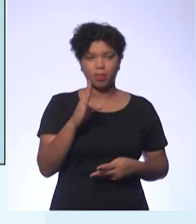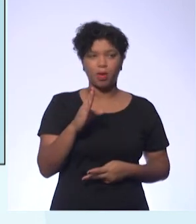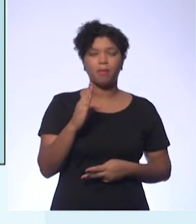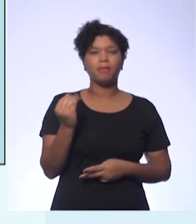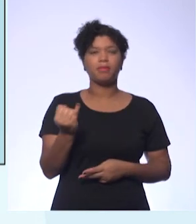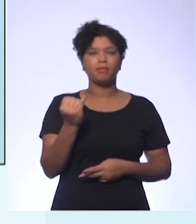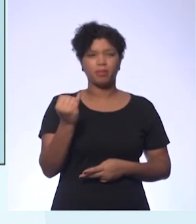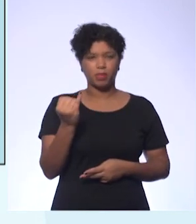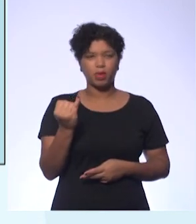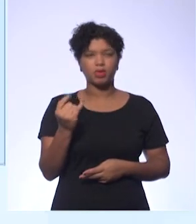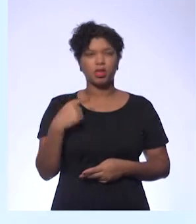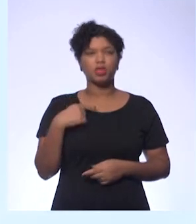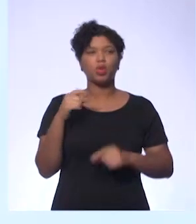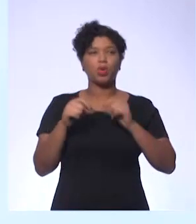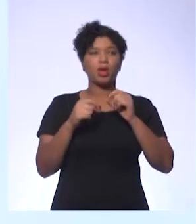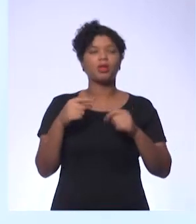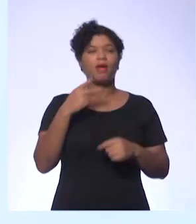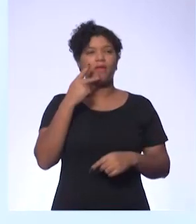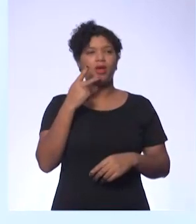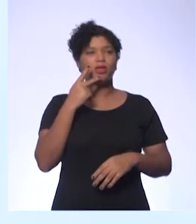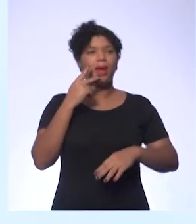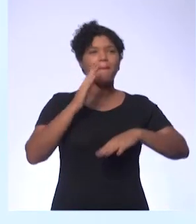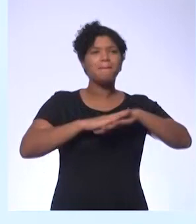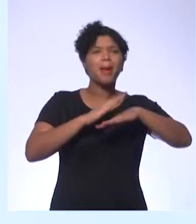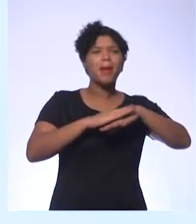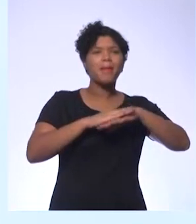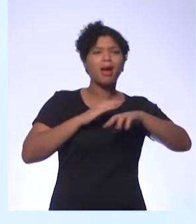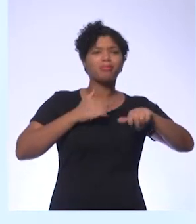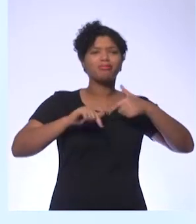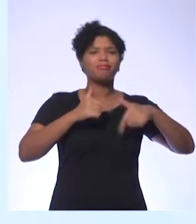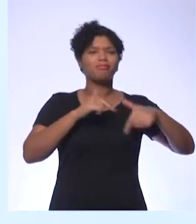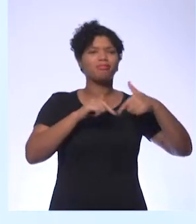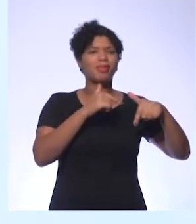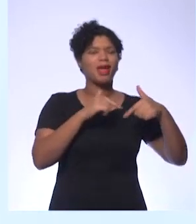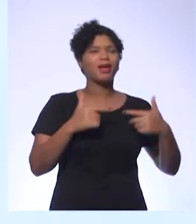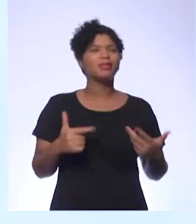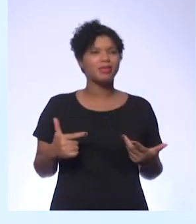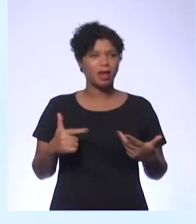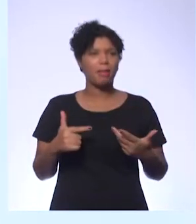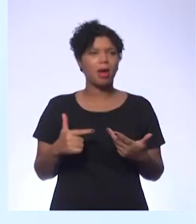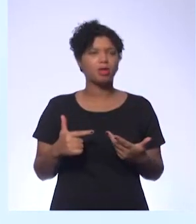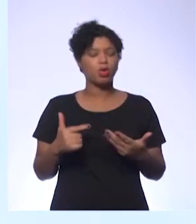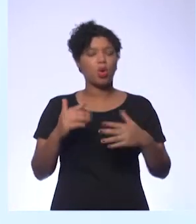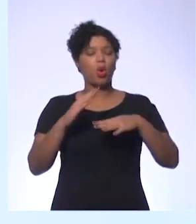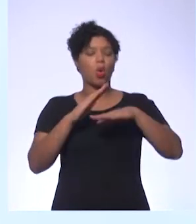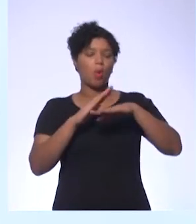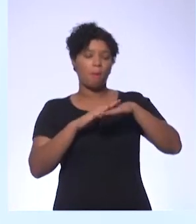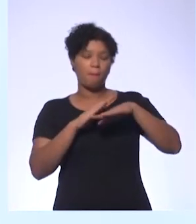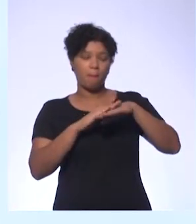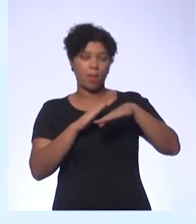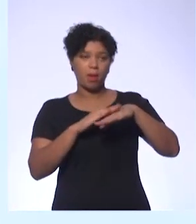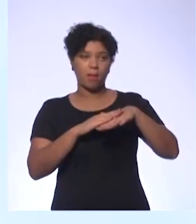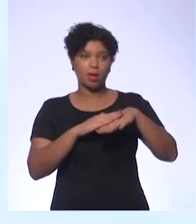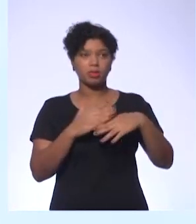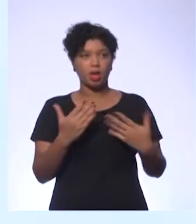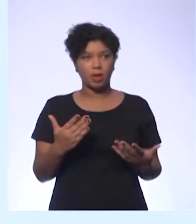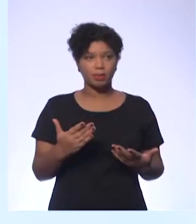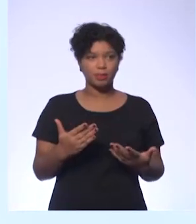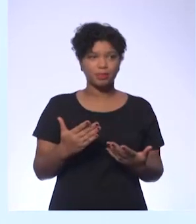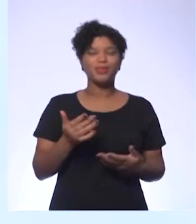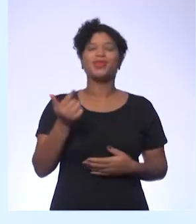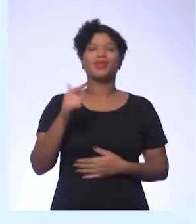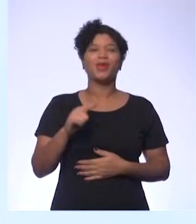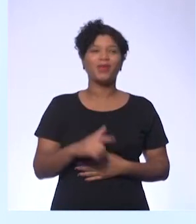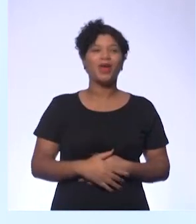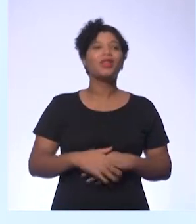sobre manufaturas e trabalho artesanal? Então, em um trabalho artesanal, o proprietário, aliás, no trabalho